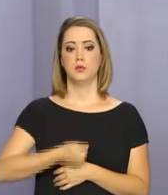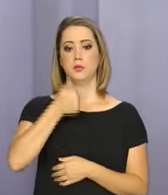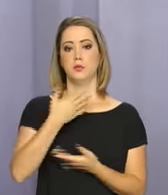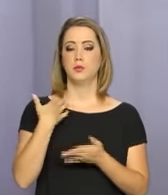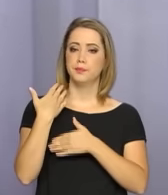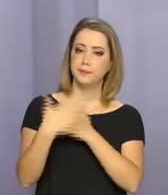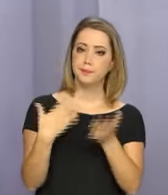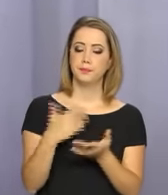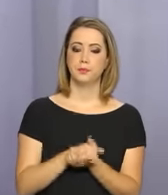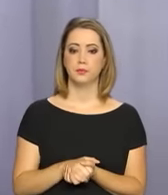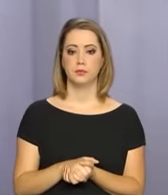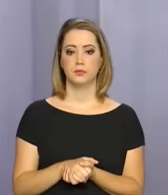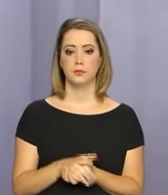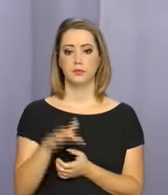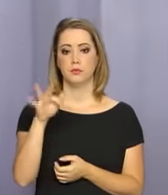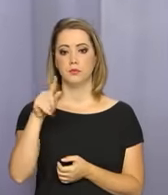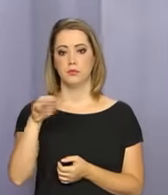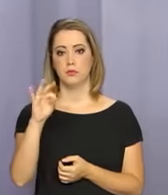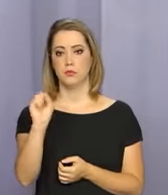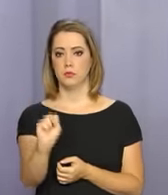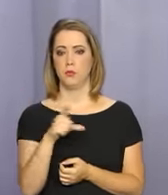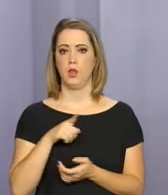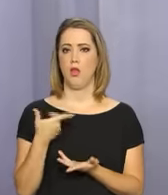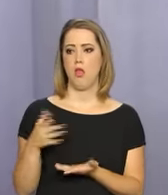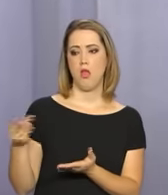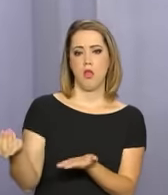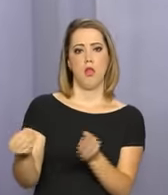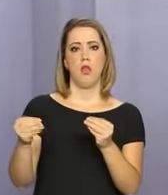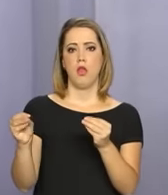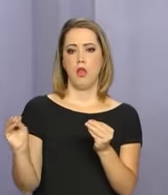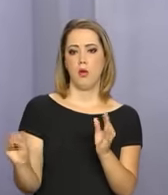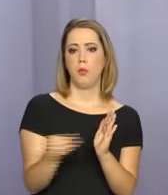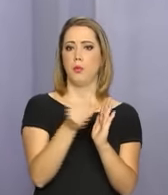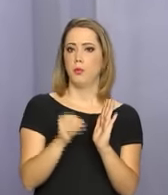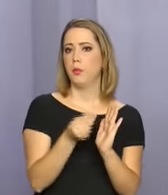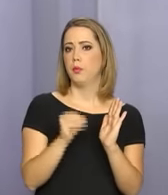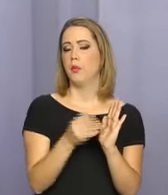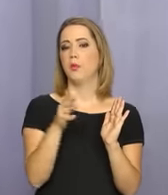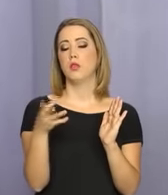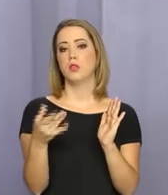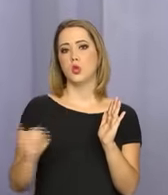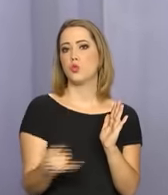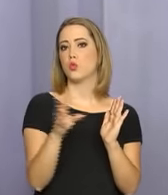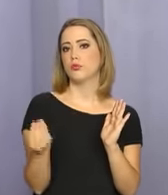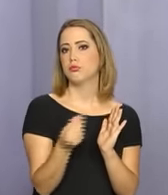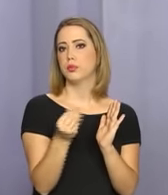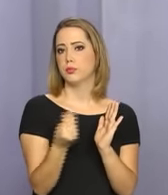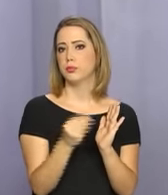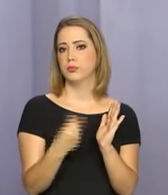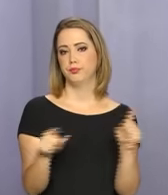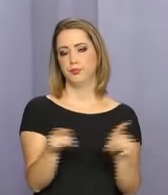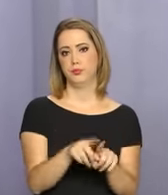rentabilidade FS o FGTS ele acumula ganhos de juros ele aplica esse dinheiro no mercado né normalmente em títulos